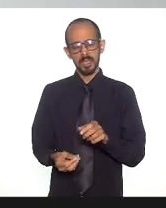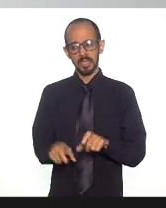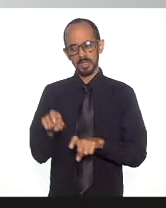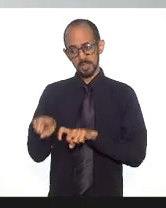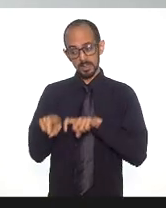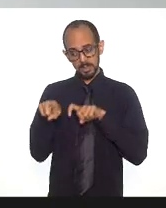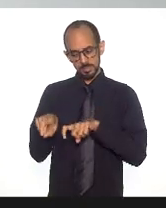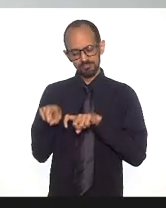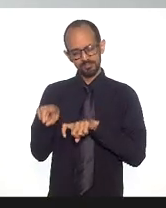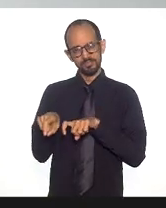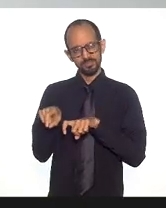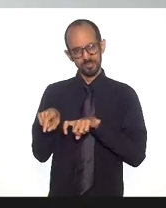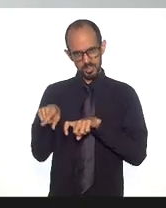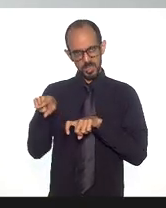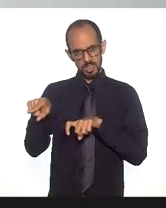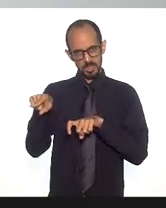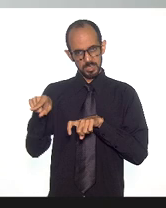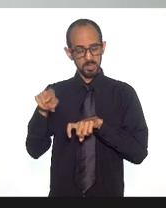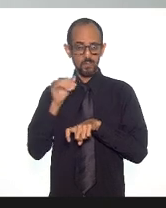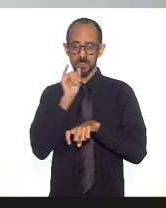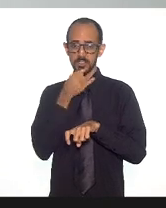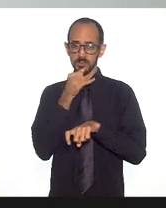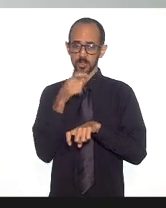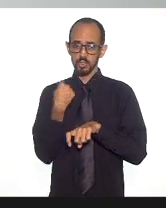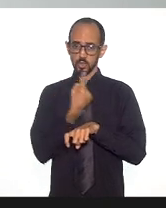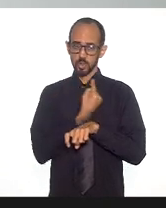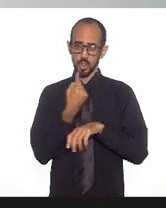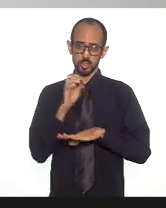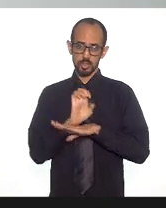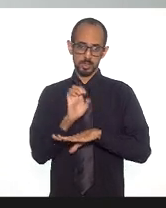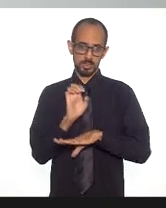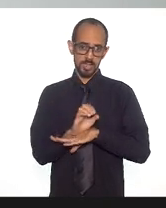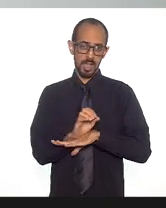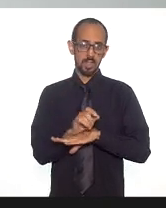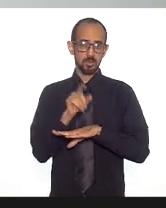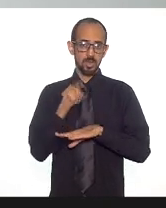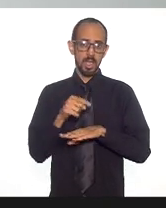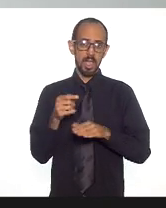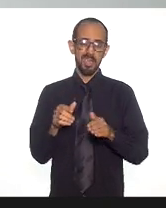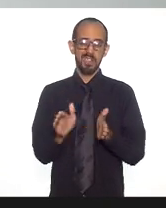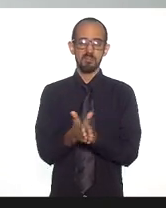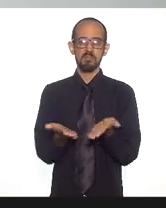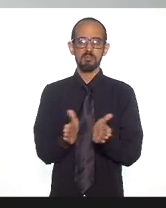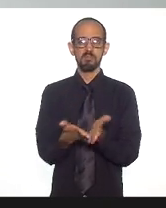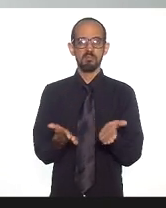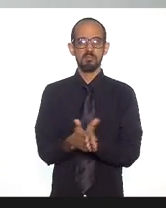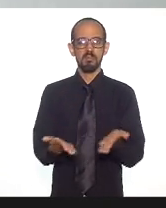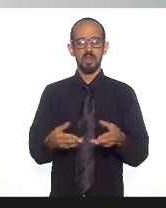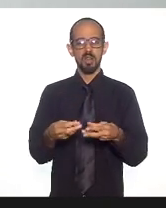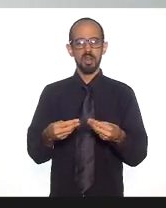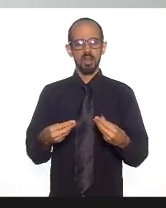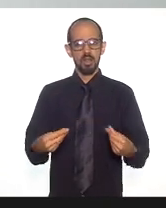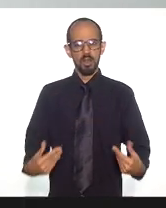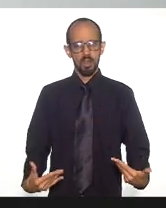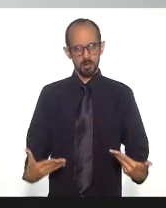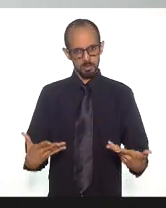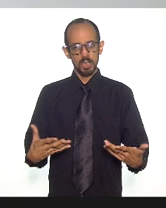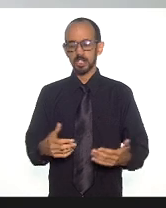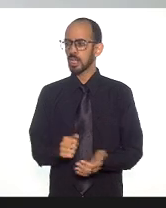superior, que infelizmente no nosso estado são ainda muito precárias, né? Isso se dá tanto